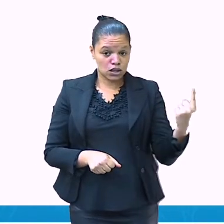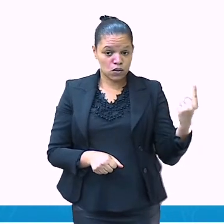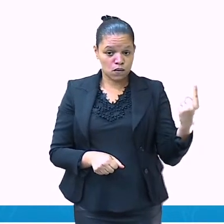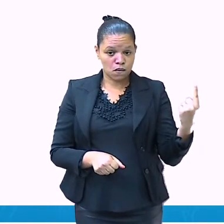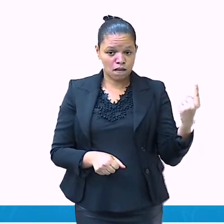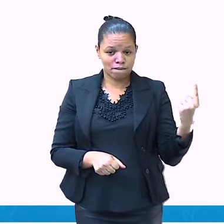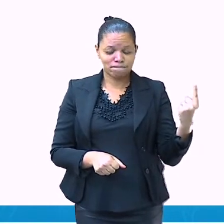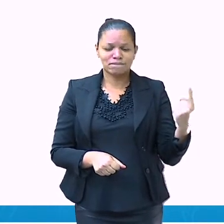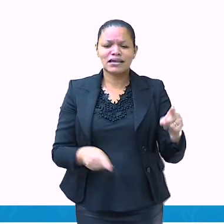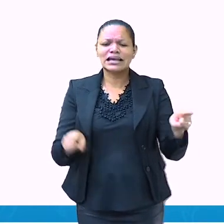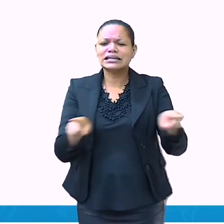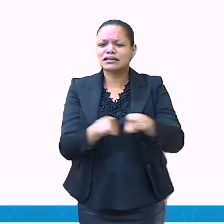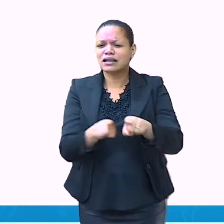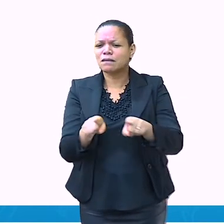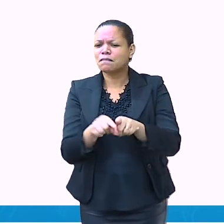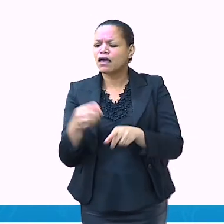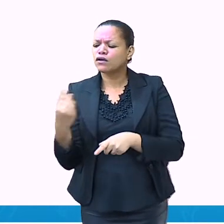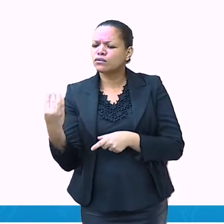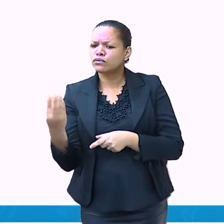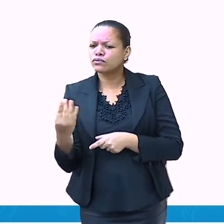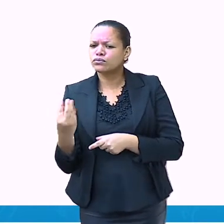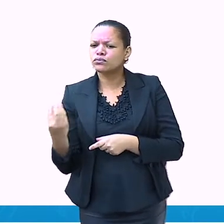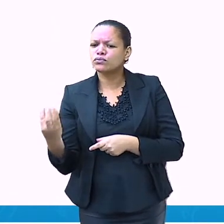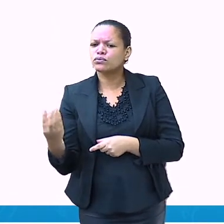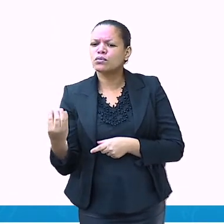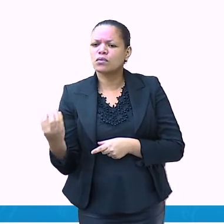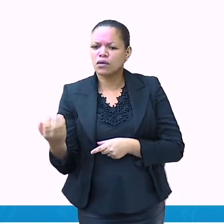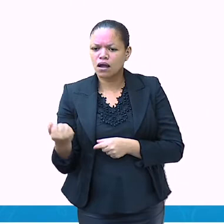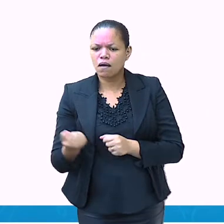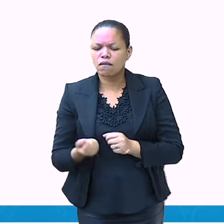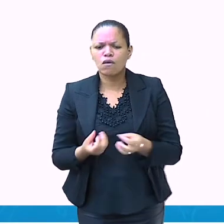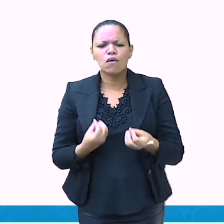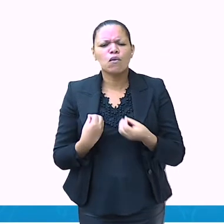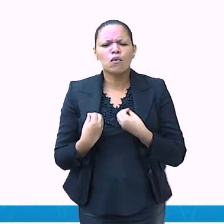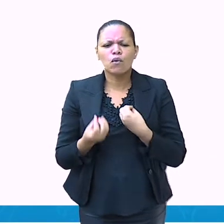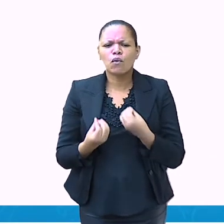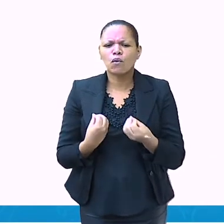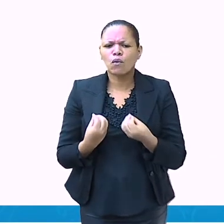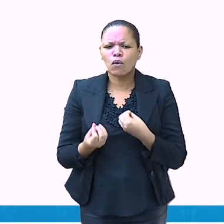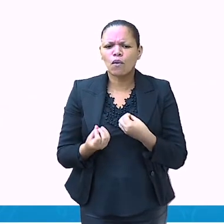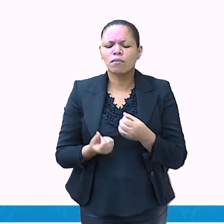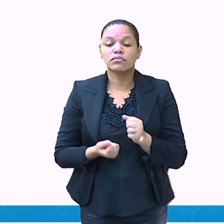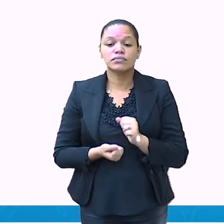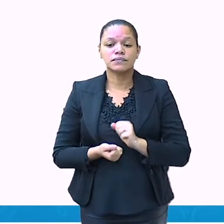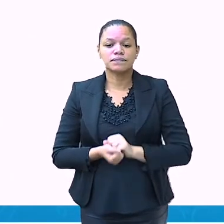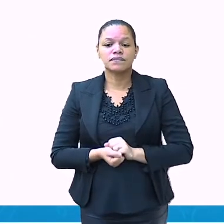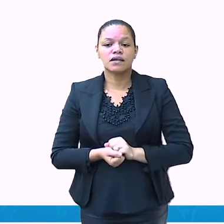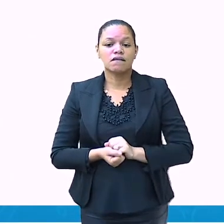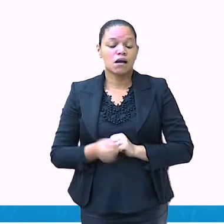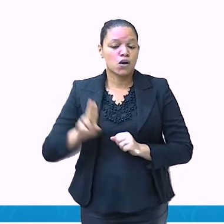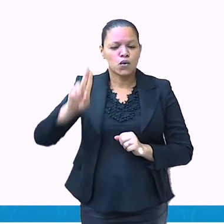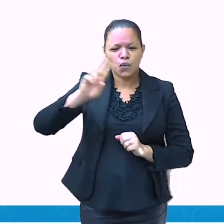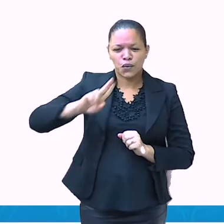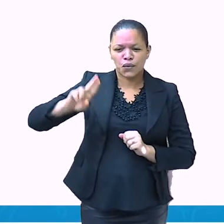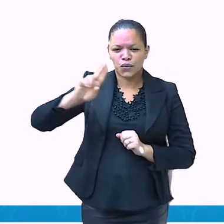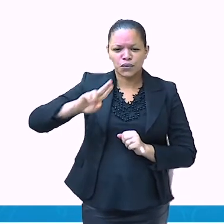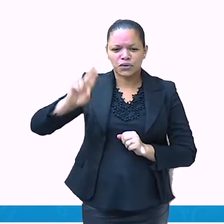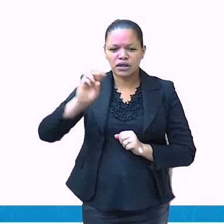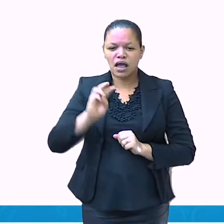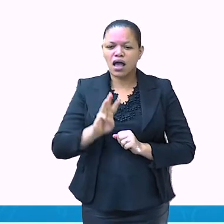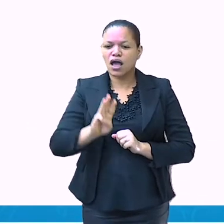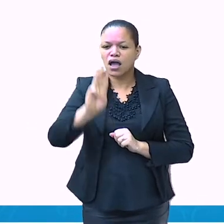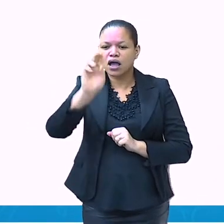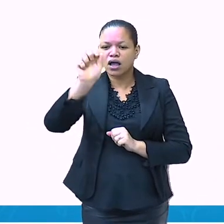Então, was I, was he, was she,